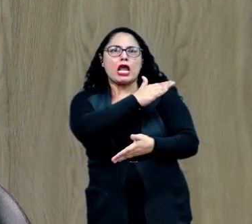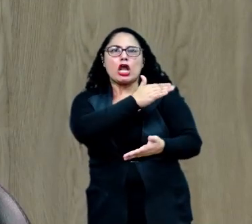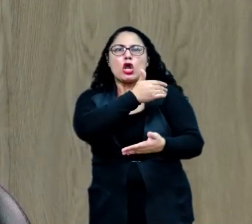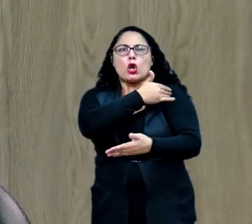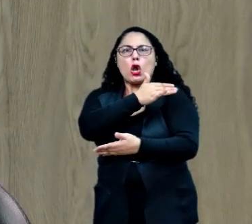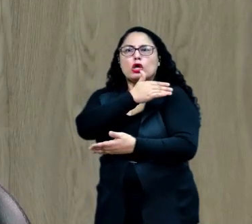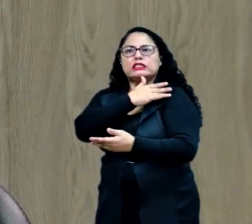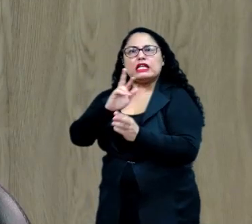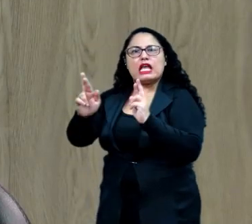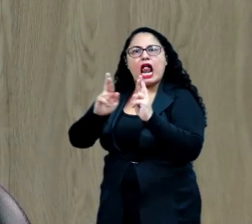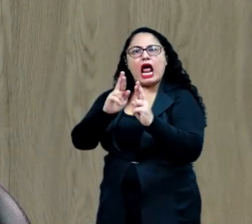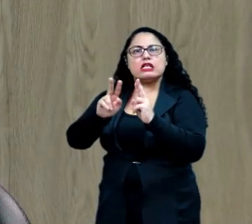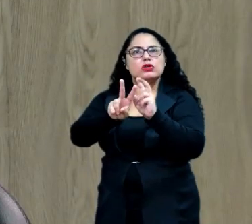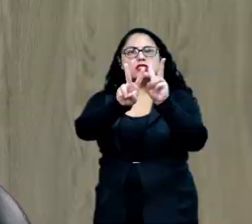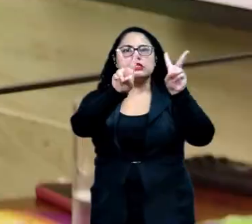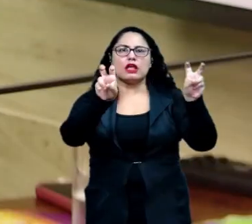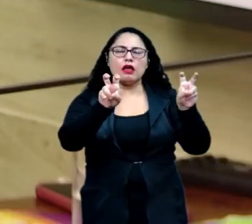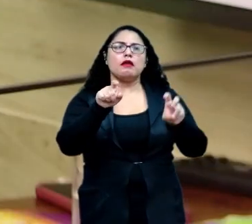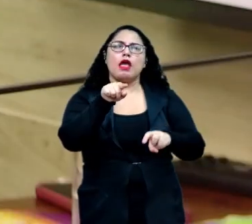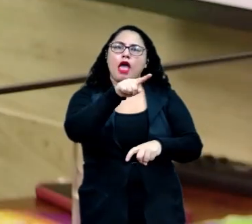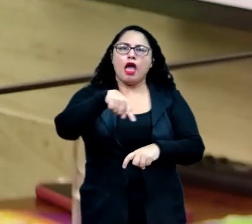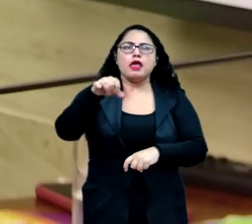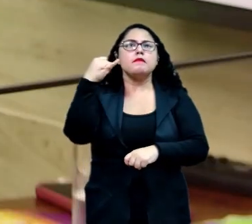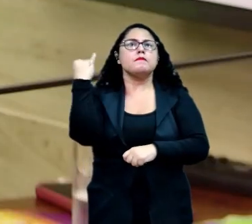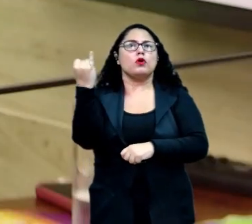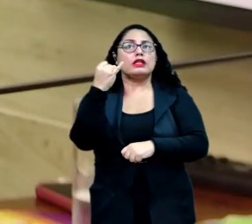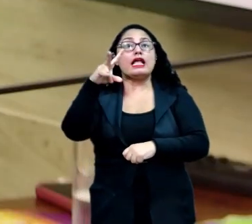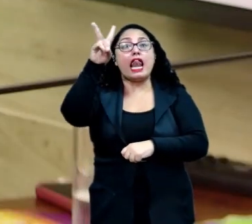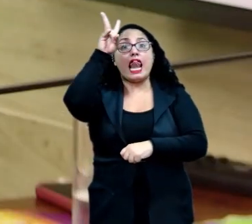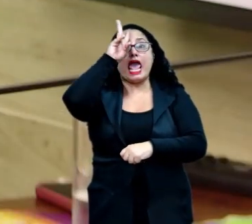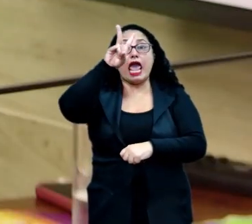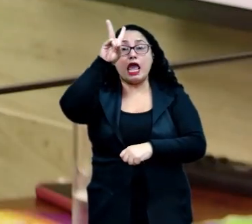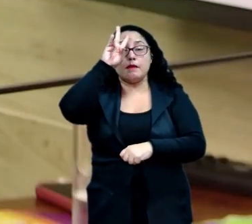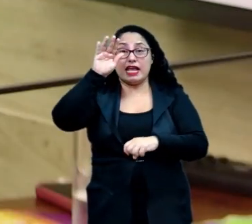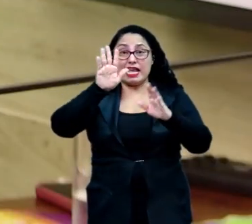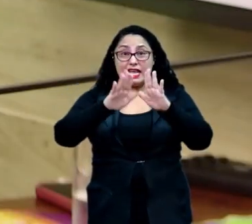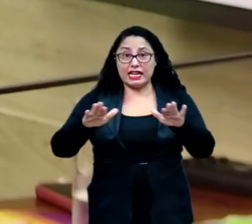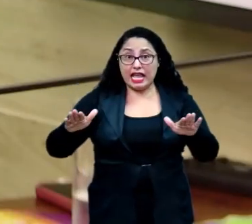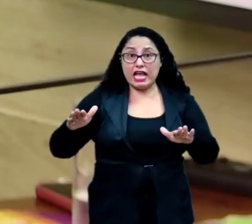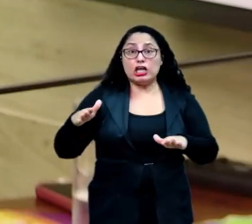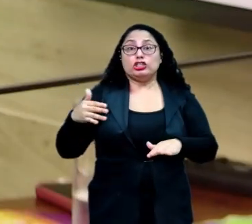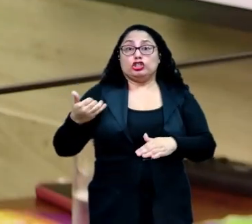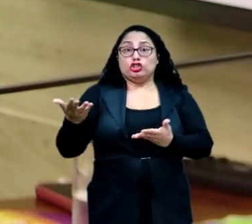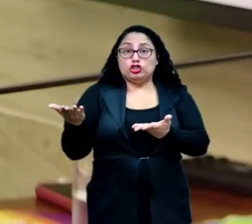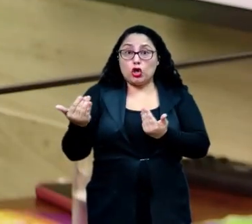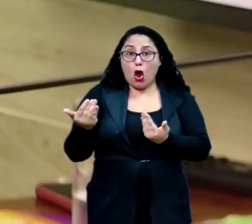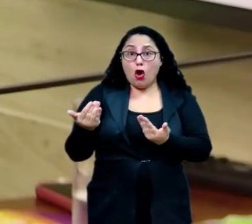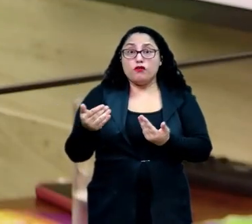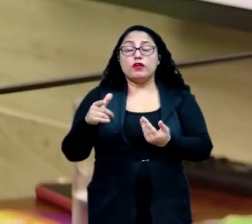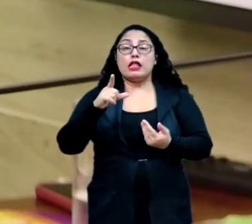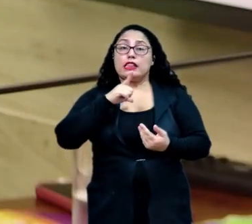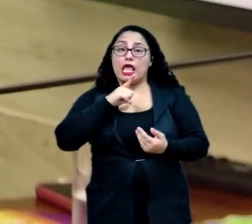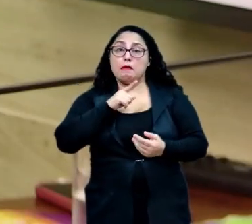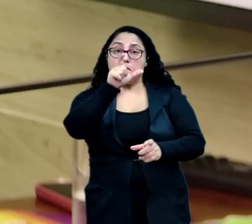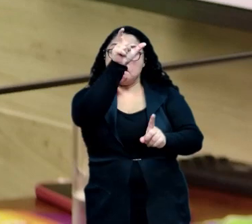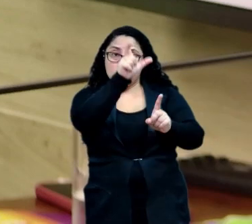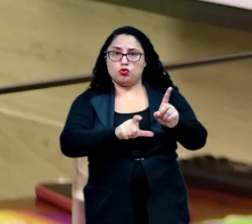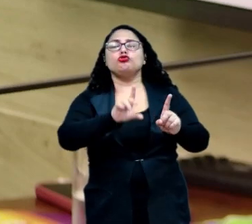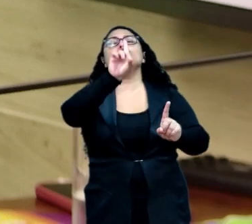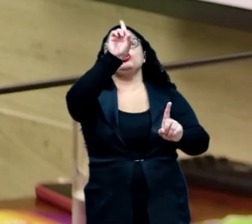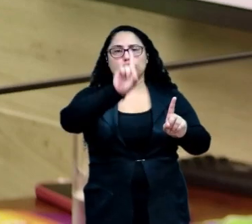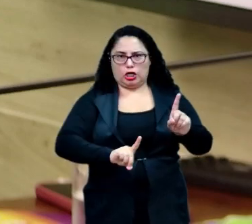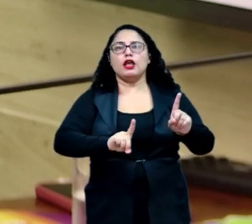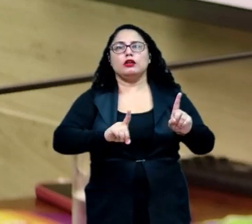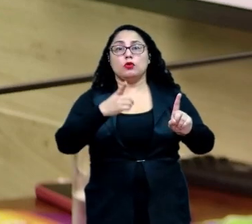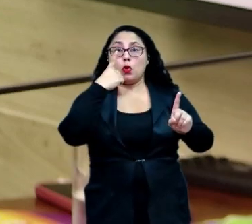isso. É muito importante que as pessoas lembrem que crianças e adolescentes são sujeitos de direitos. E